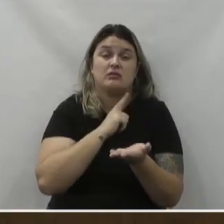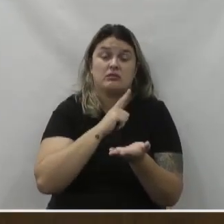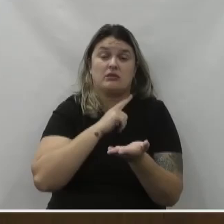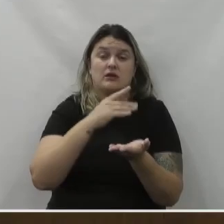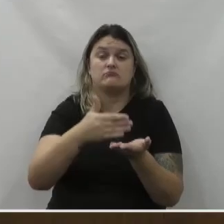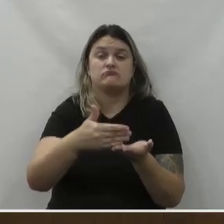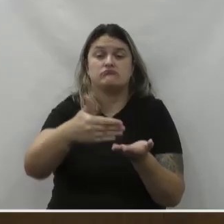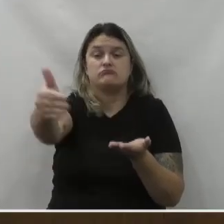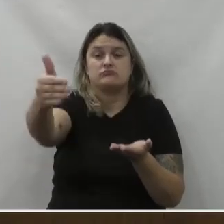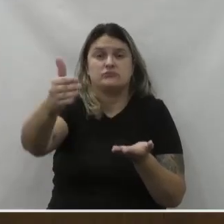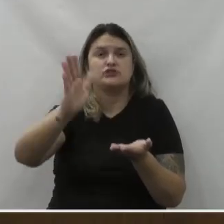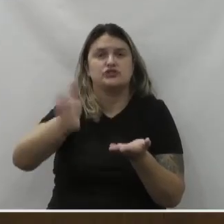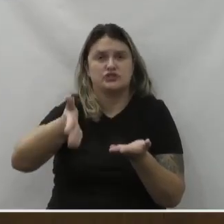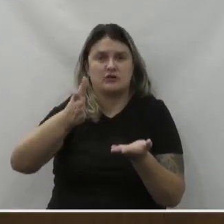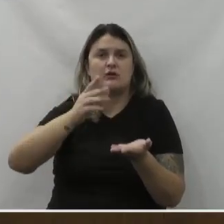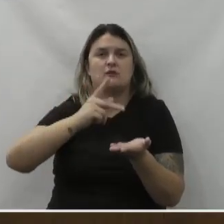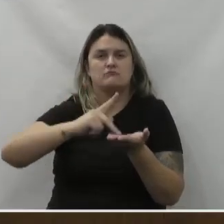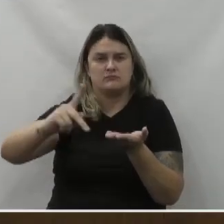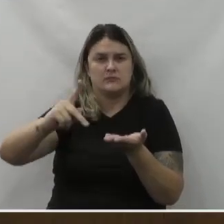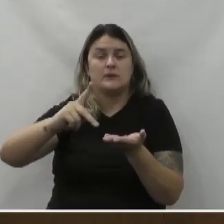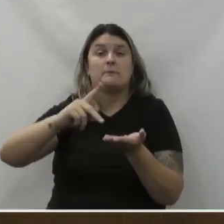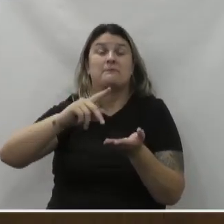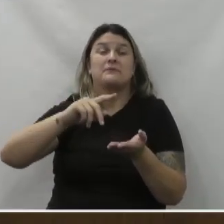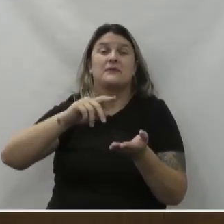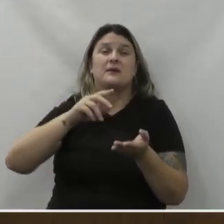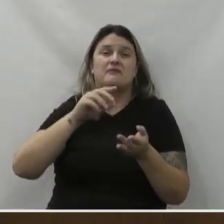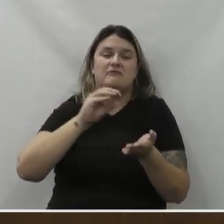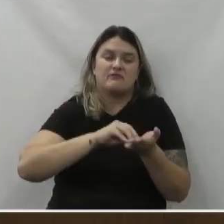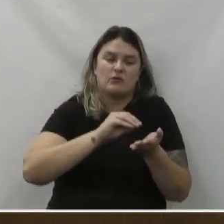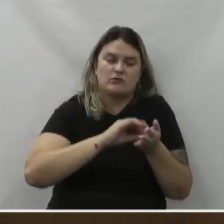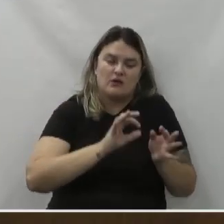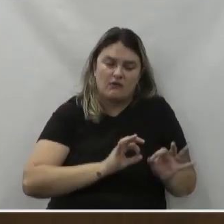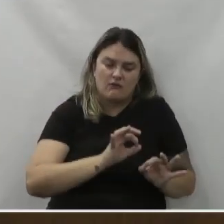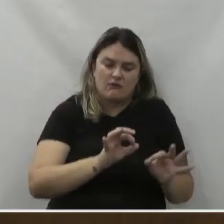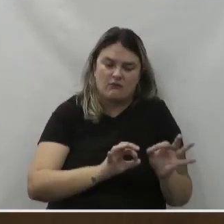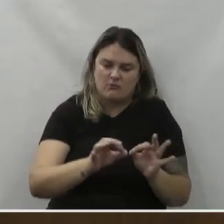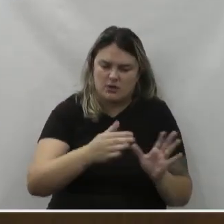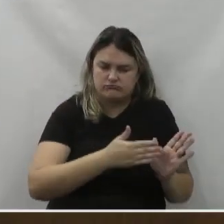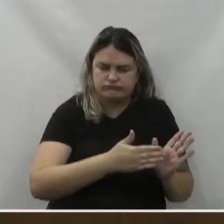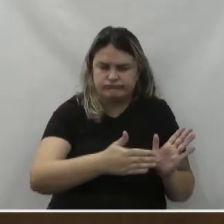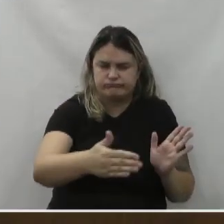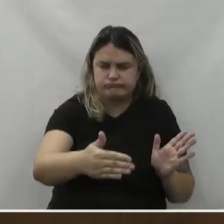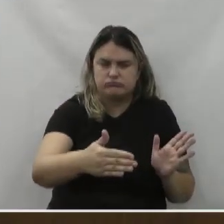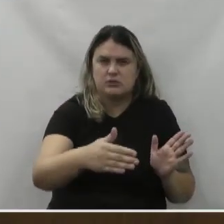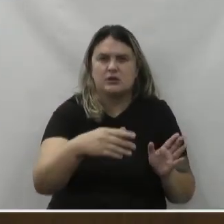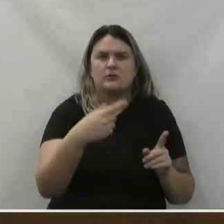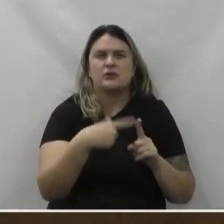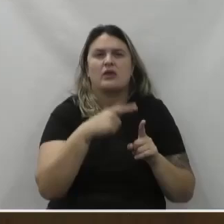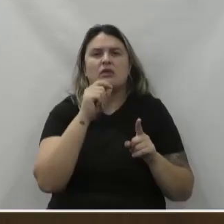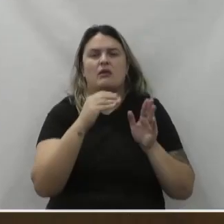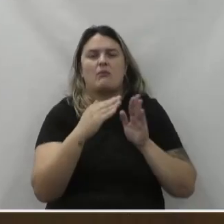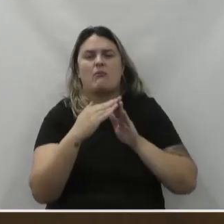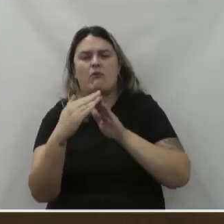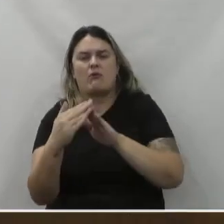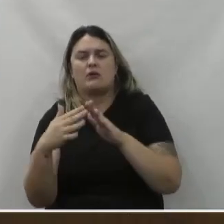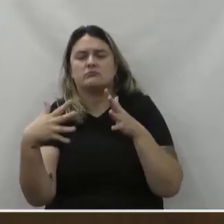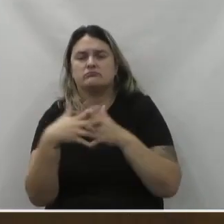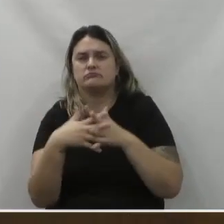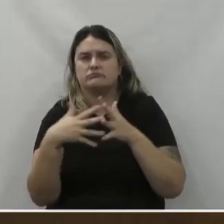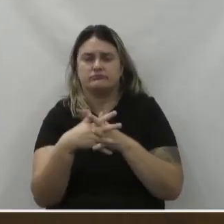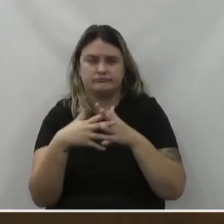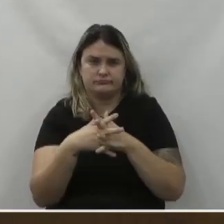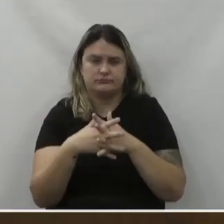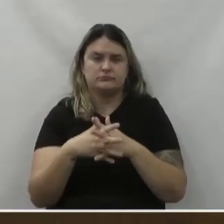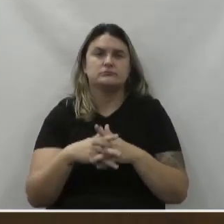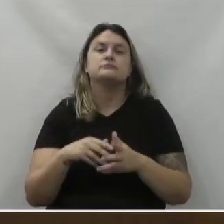suas extremidades. A falta de melhorias causa transtornos à população local e aos usuários da